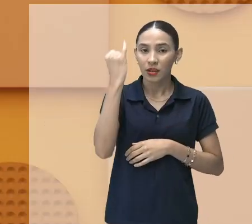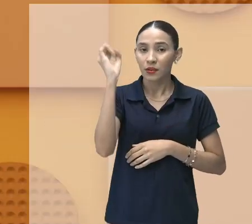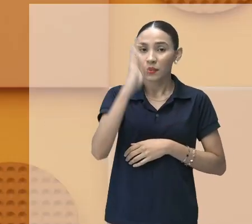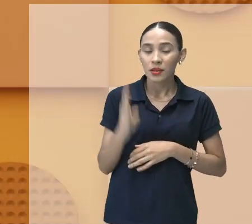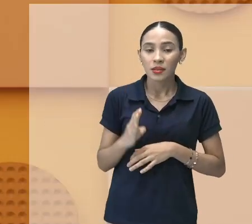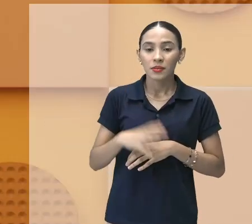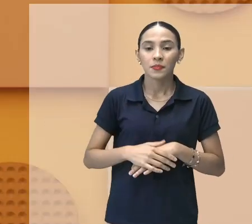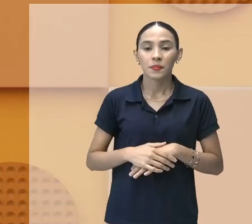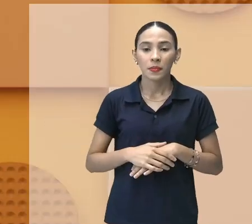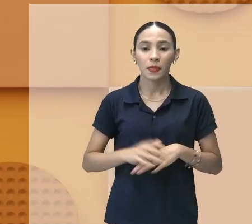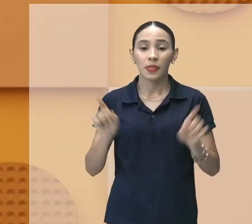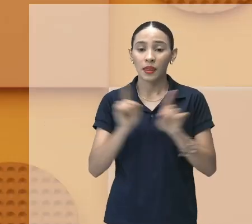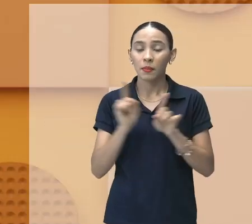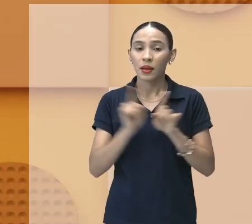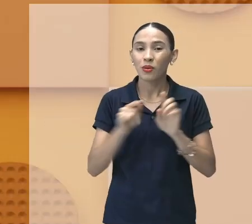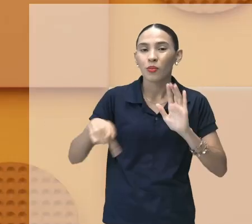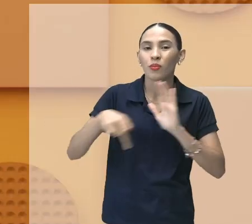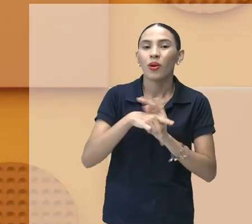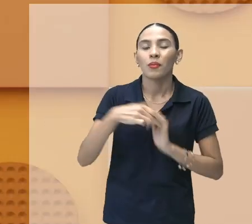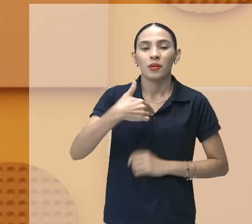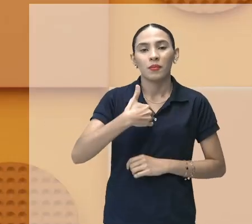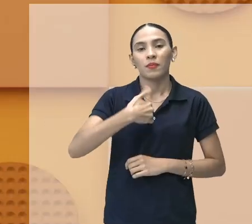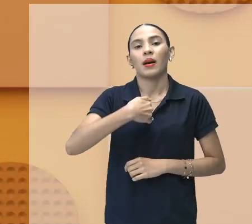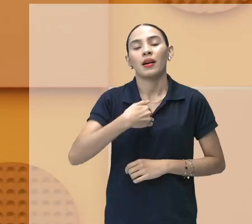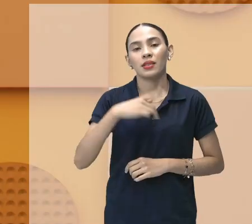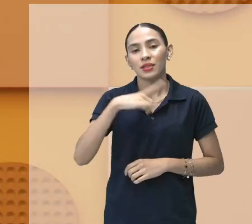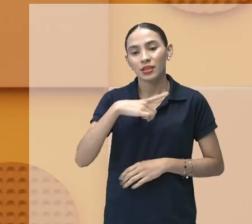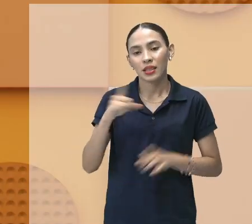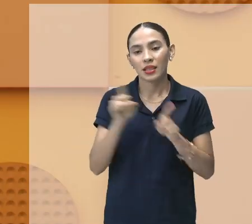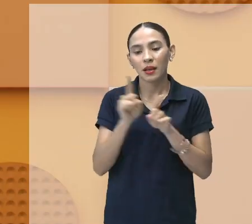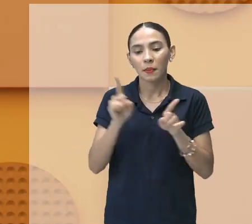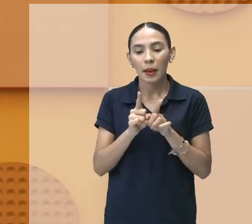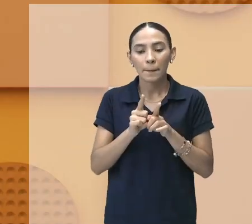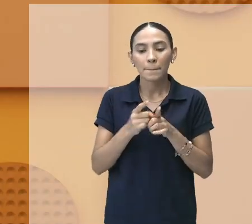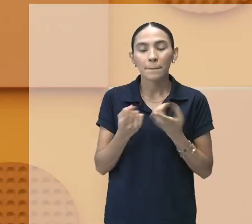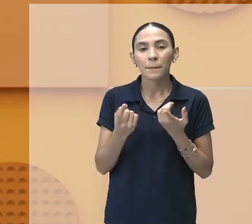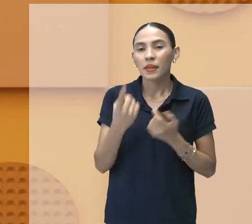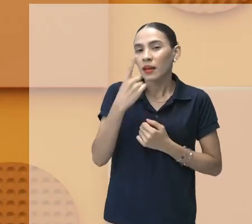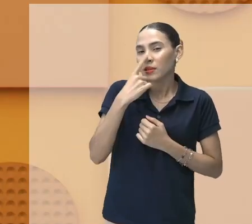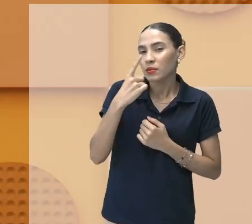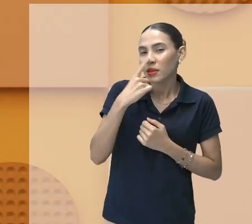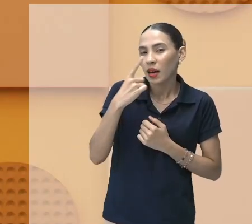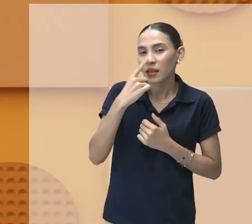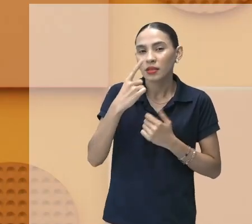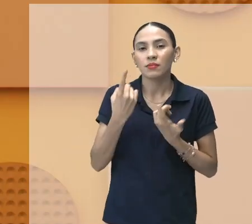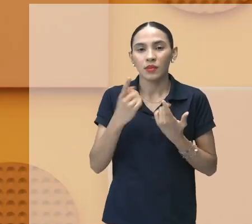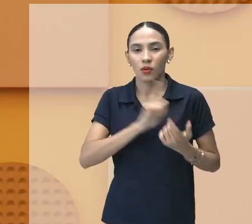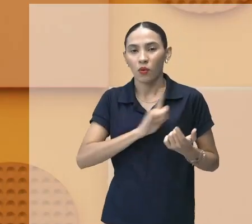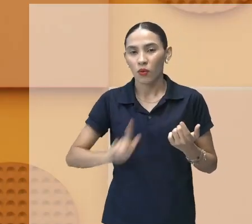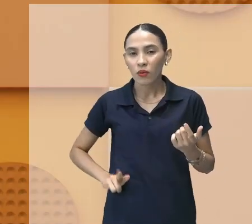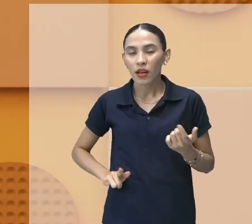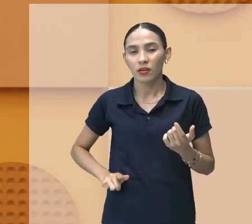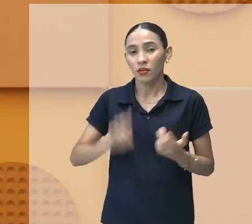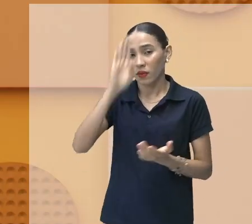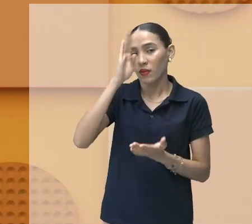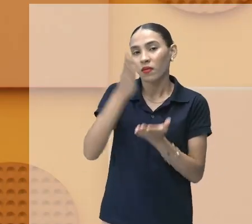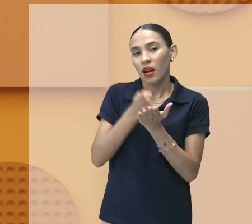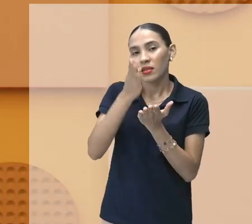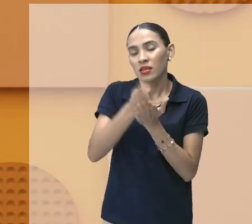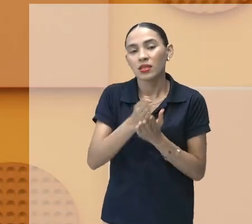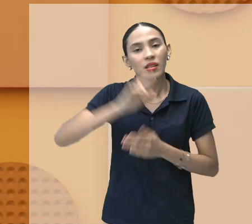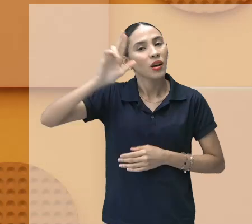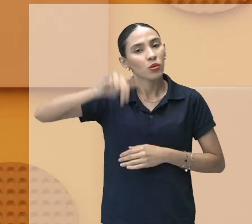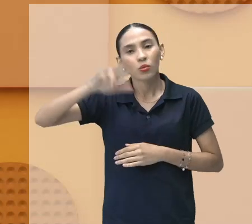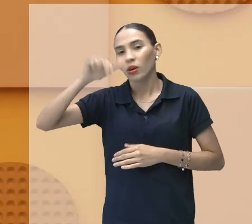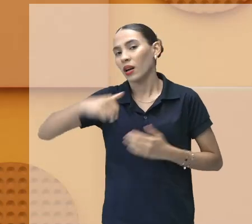muito embora o próprio Getúlio Vargas tinha ali uma certa simpatia com os governos fascistas, ele nunca